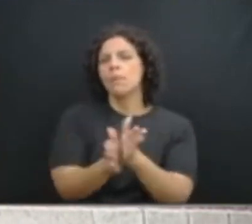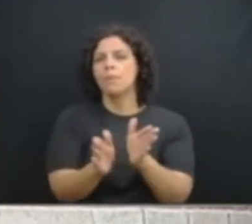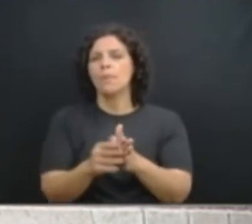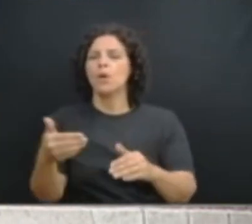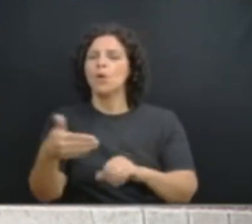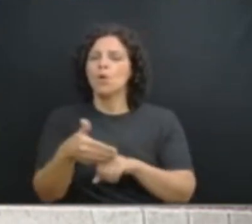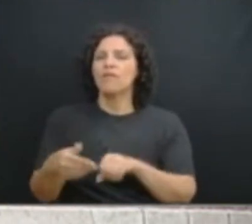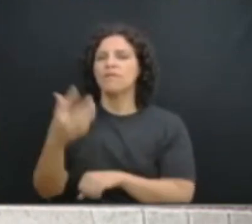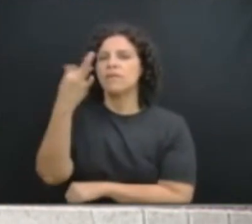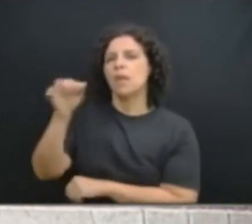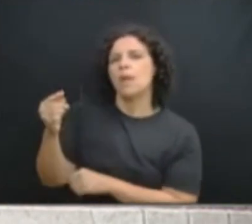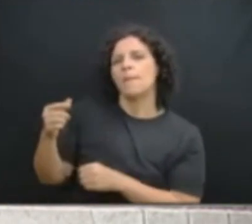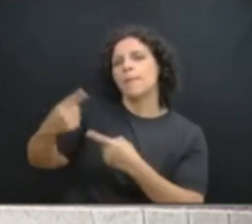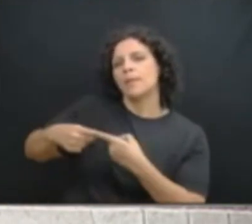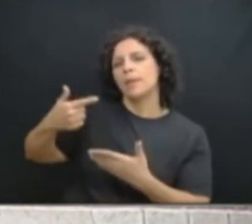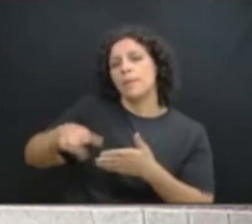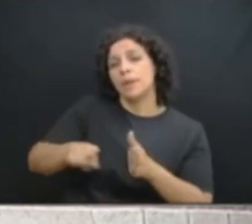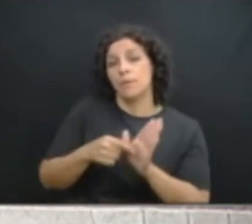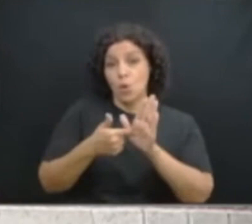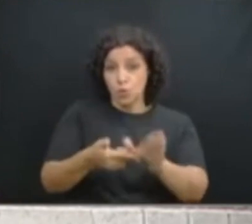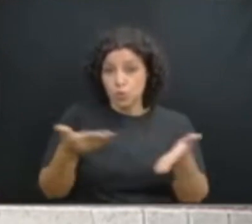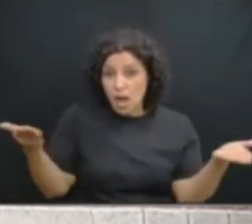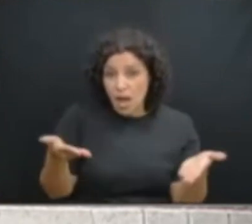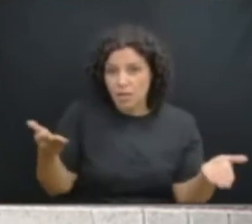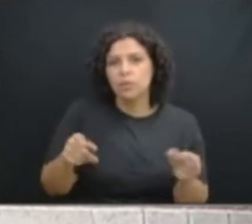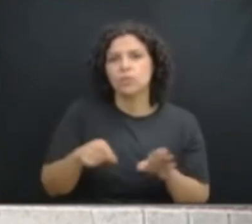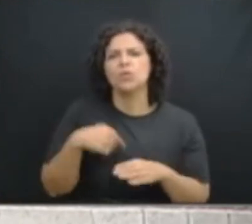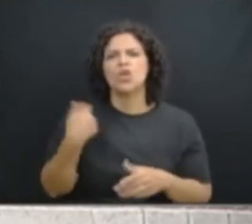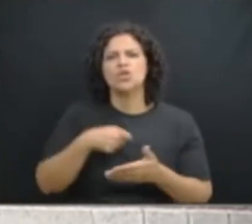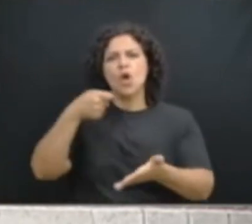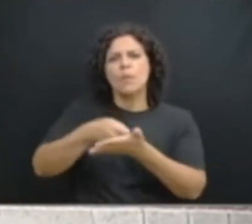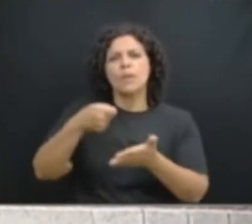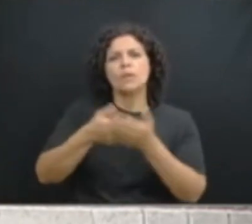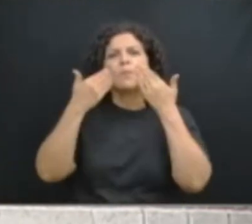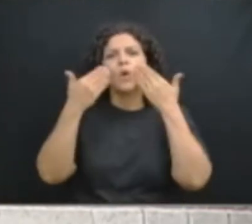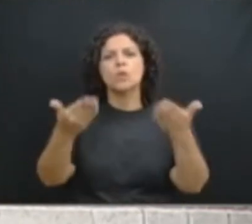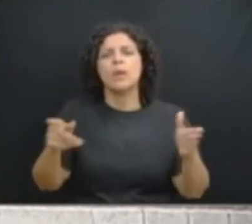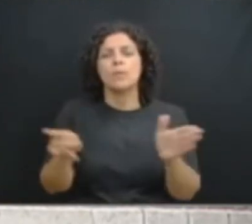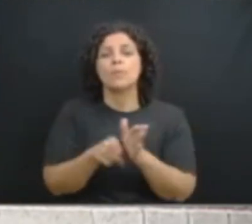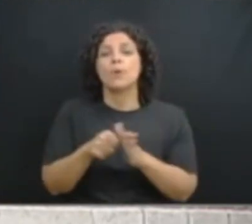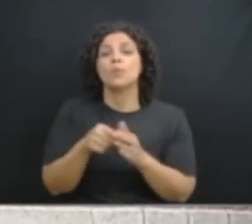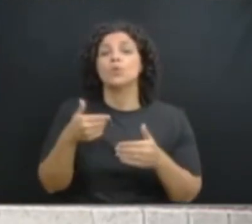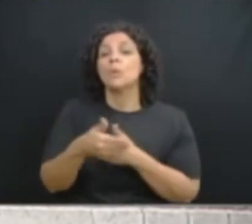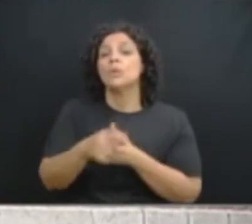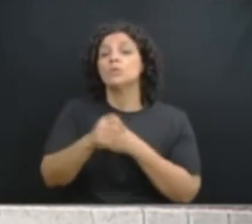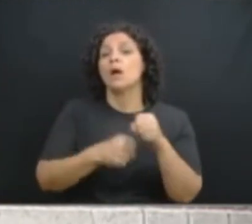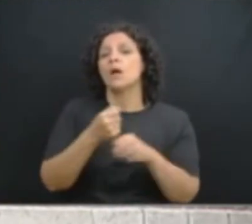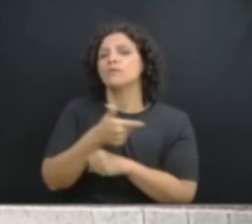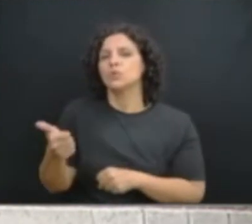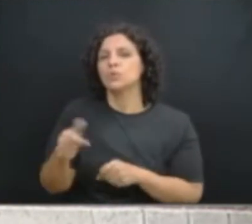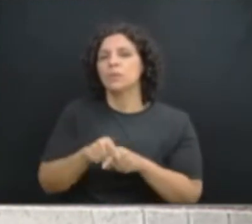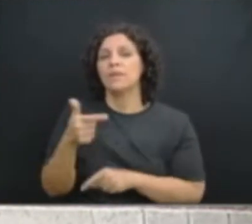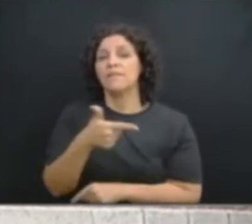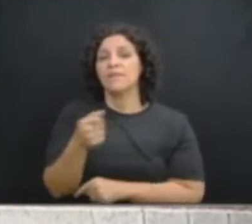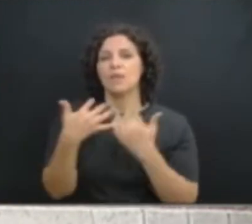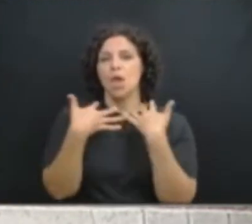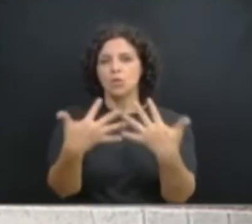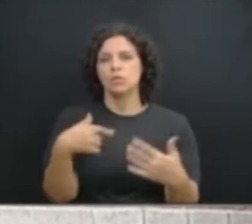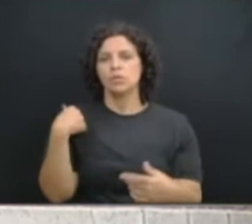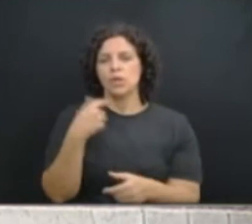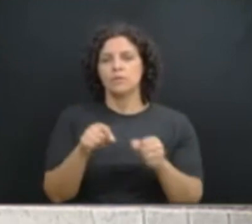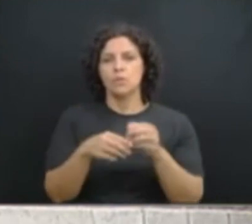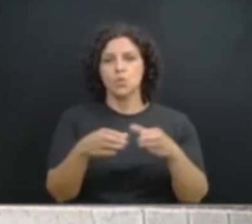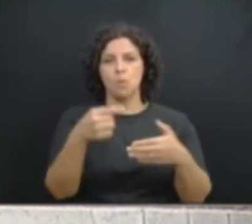pedágio do Paraná. O pedágio só veio a público quando teve a obrigação de ser apresentado no começo de 21. 20 audiências públicas da